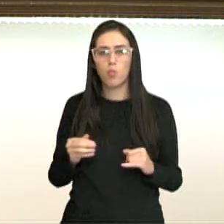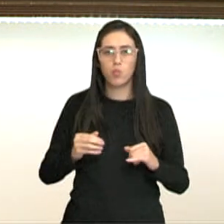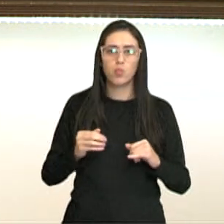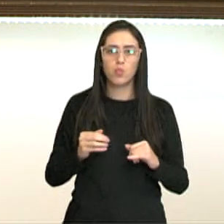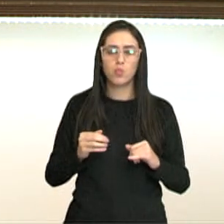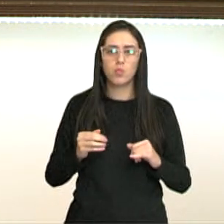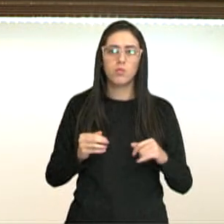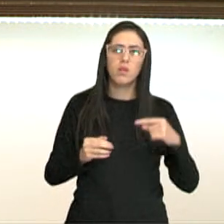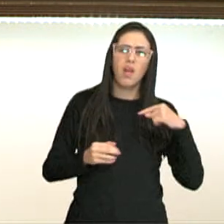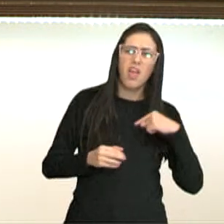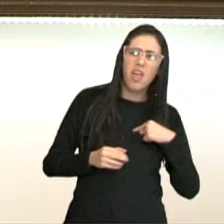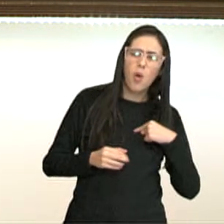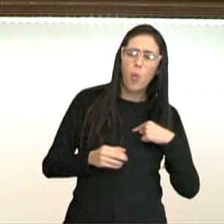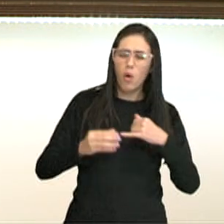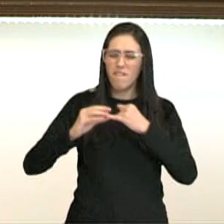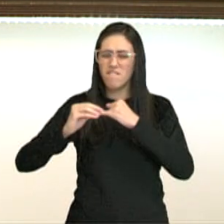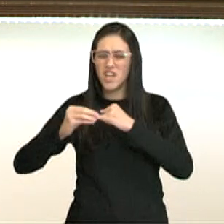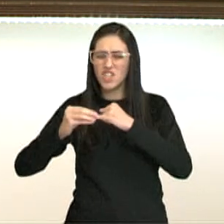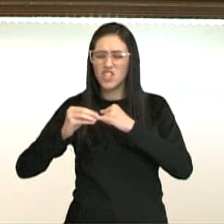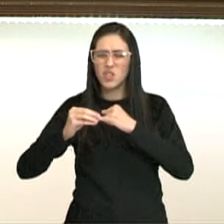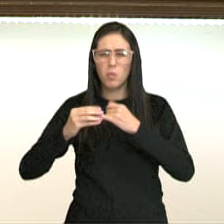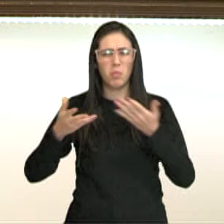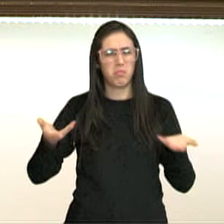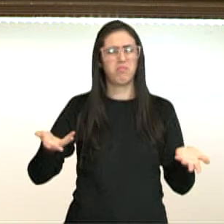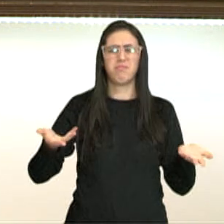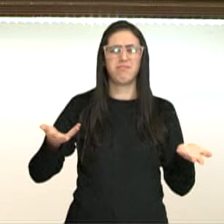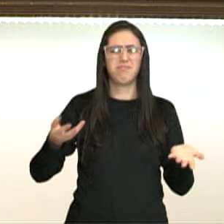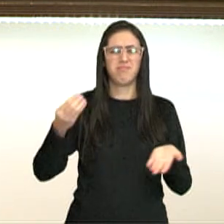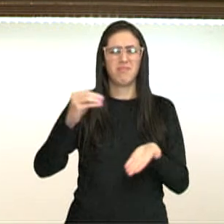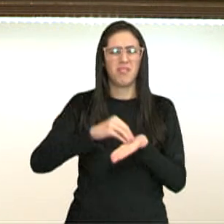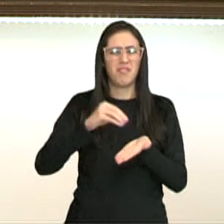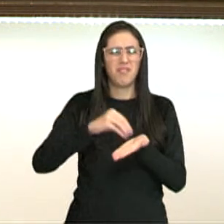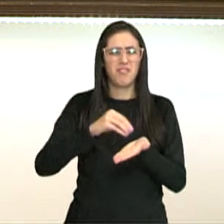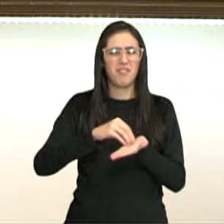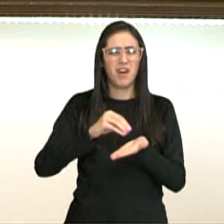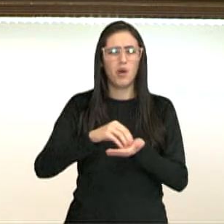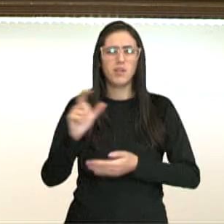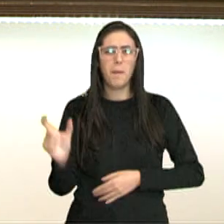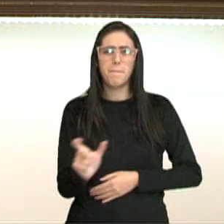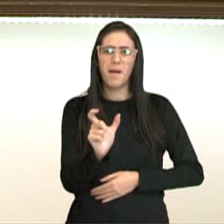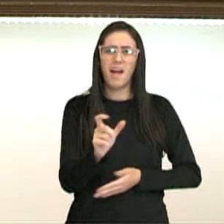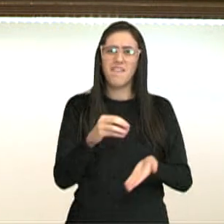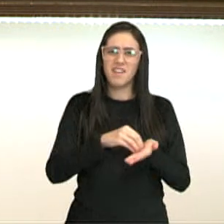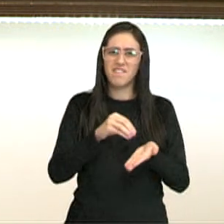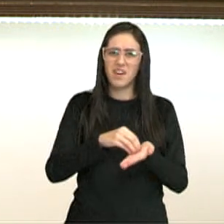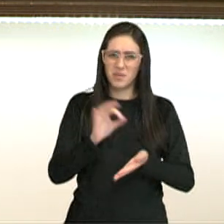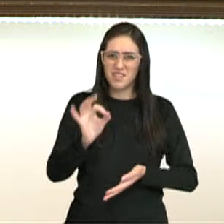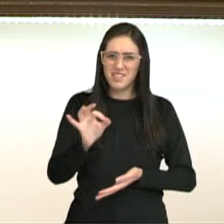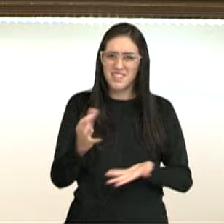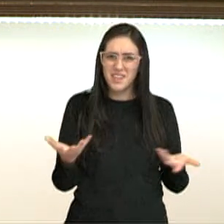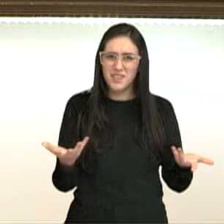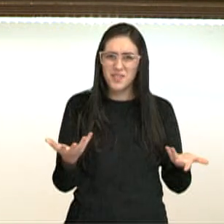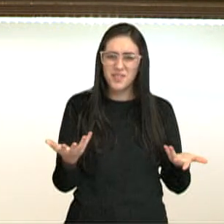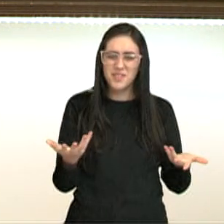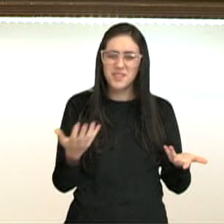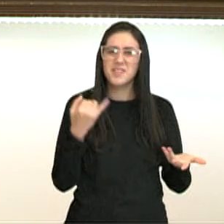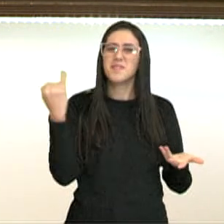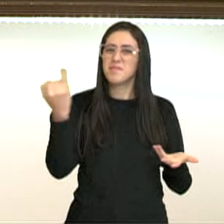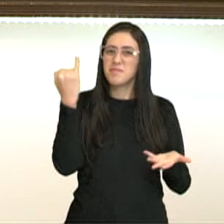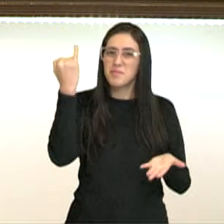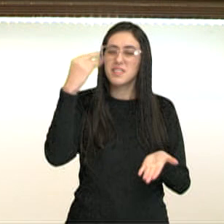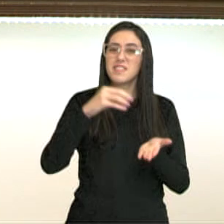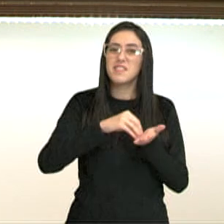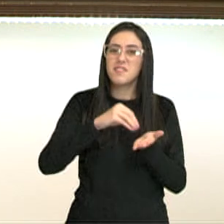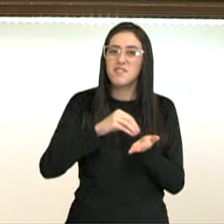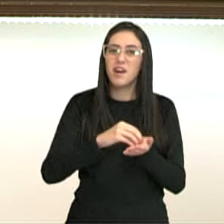Eu, feijão, professora, não entendi. Você viu que faltou uma palavra importantíssima ali? E é essa palavra que